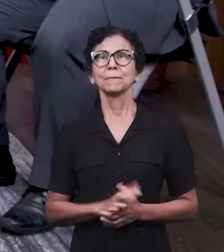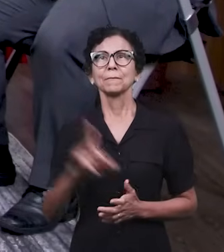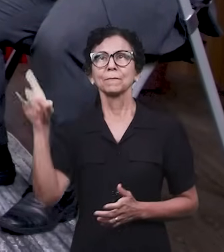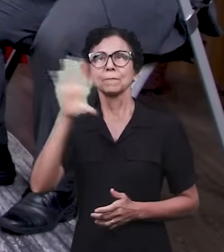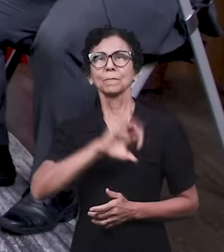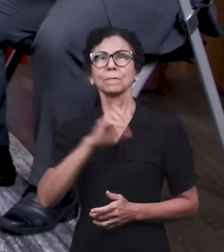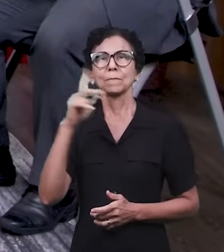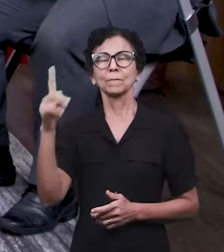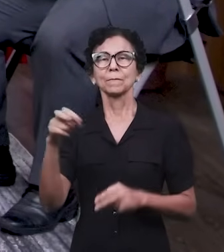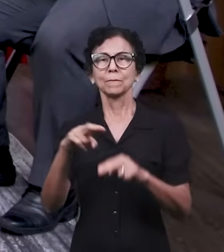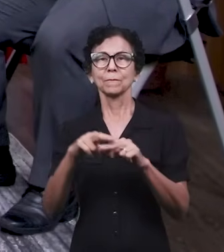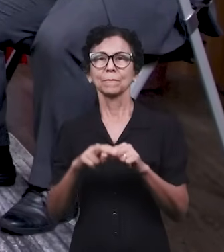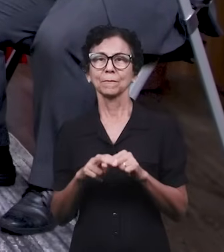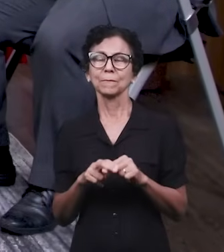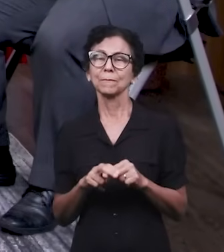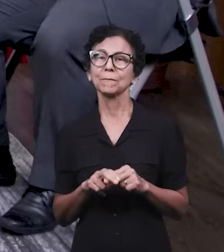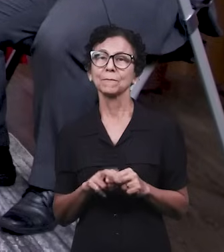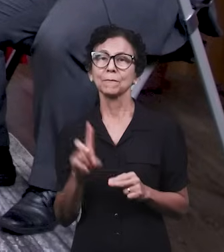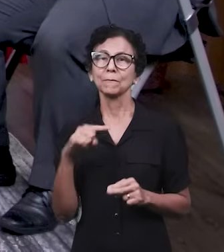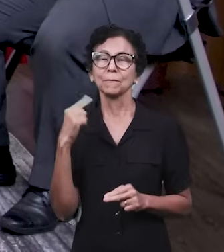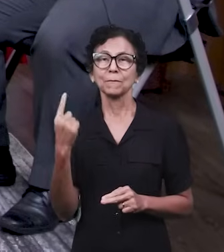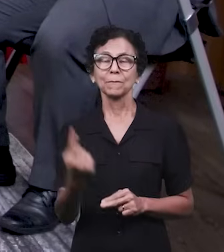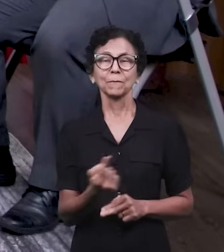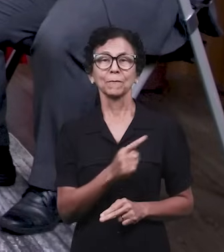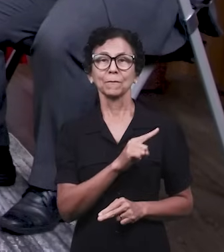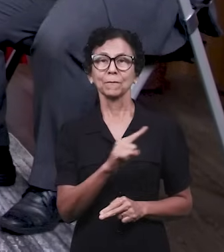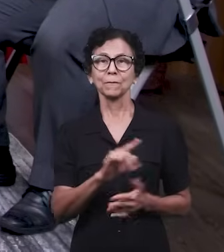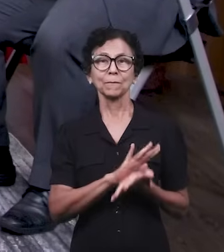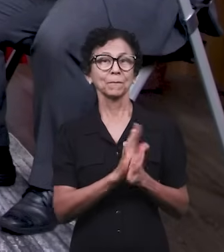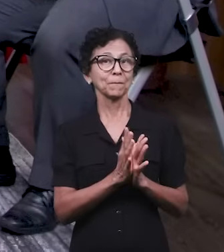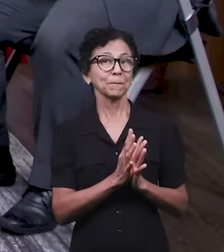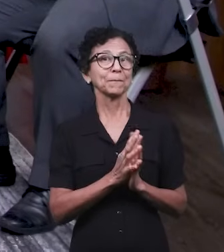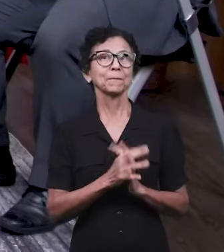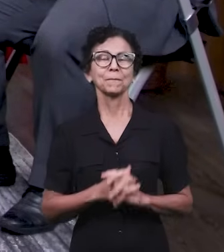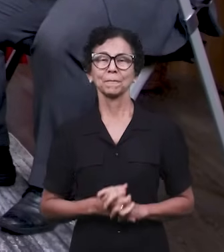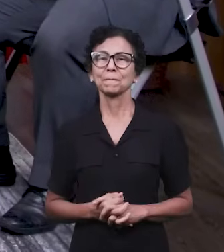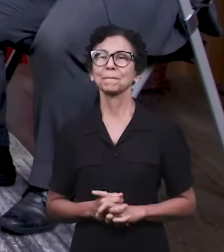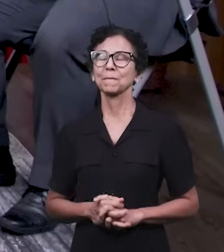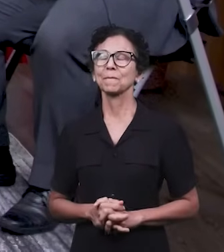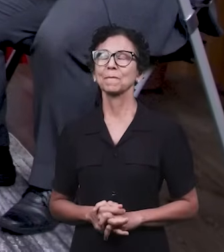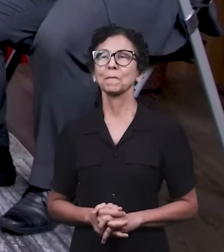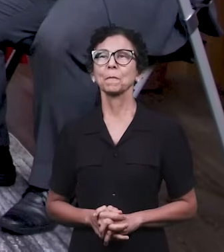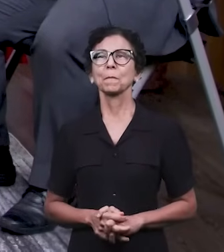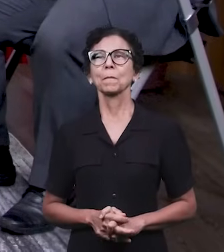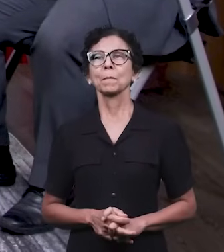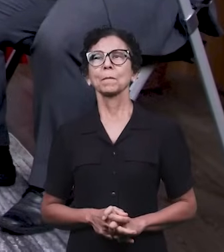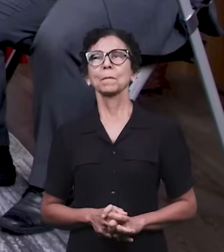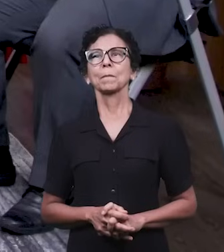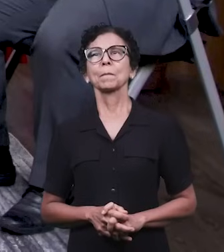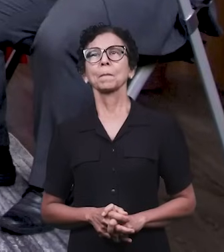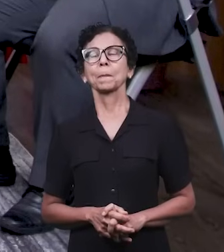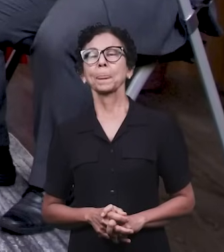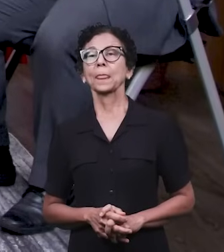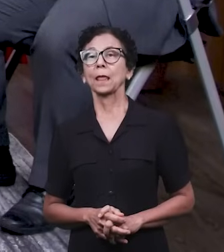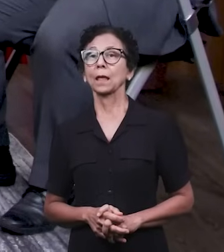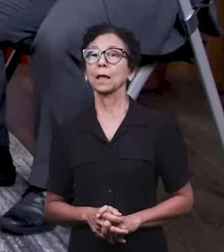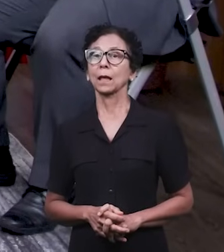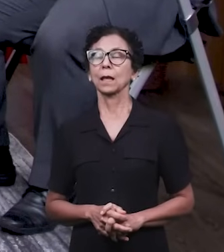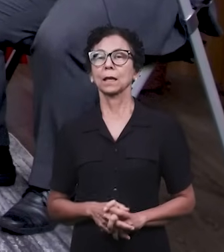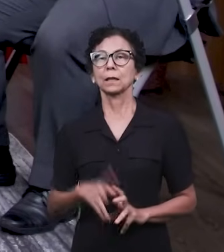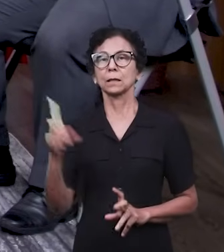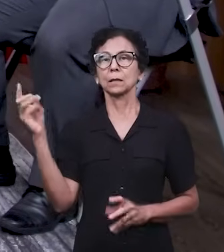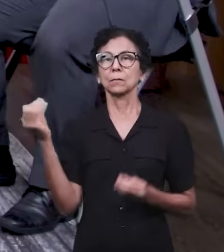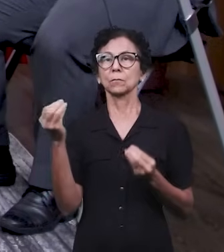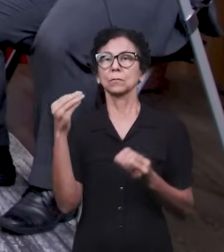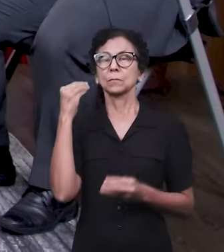Nós temos duas questões aqui. Nós temos o tempo do Senhor, né? Sim. Não era aquele momento, uma experiência nova que o Senhor quer te dar, mas o aluno